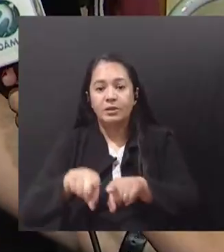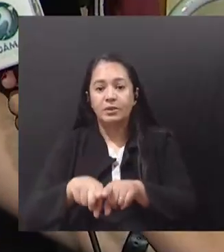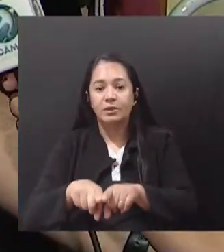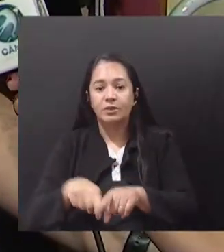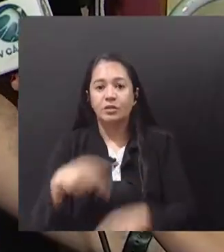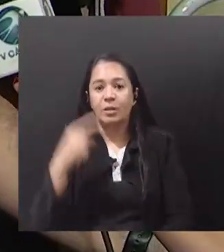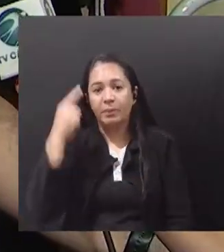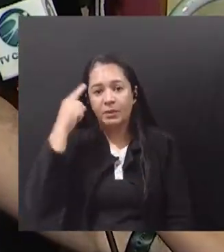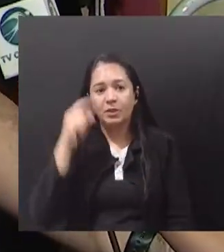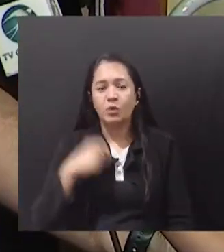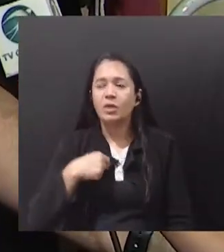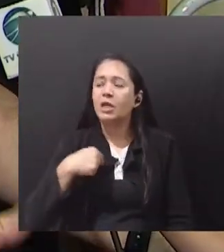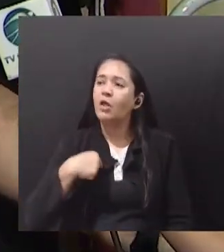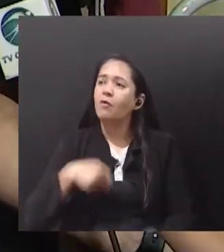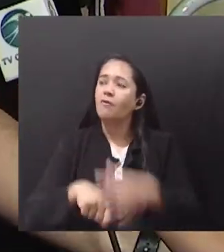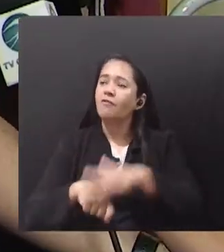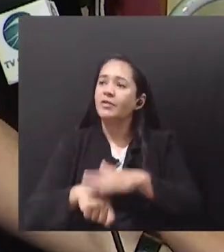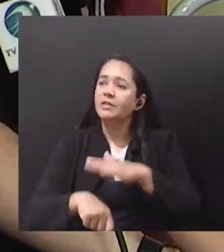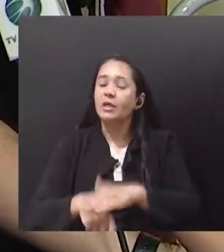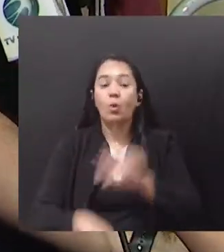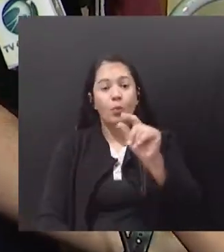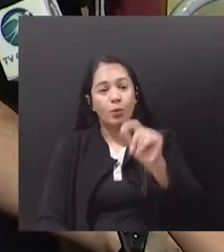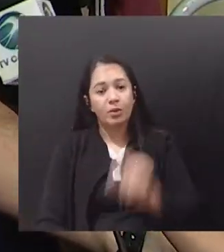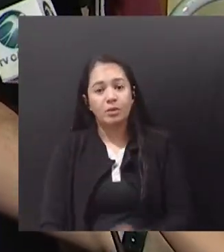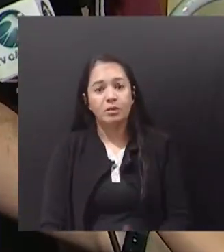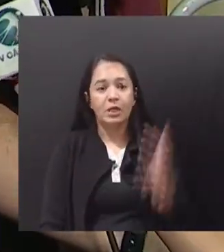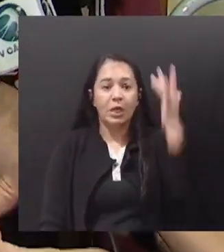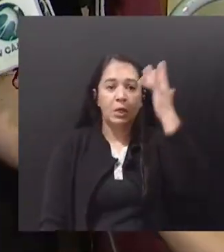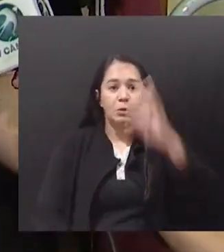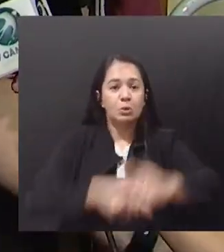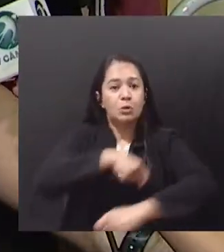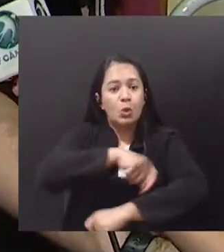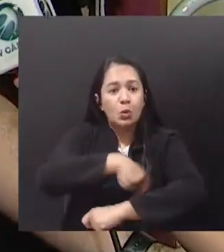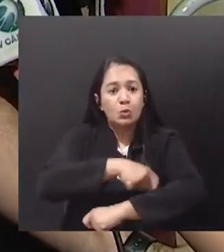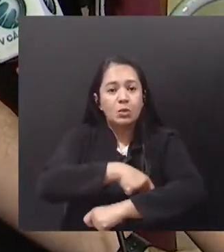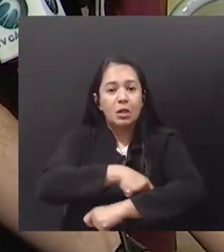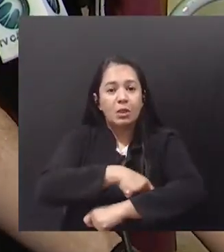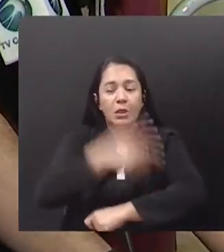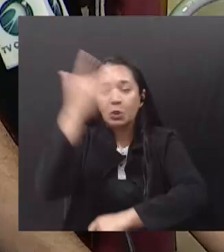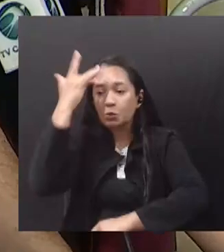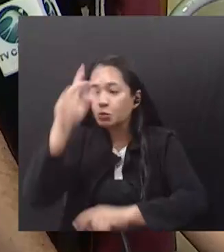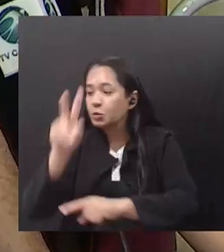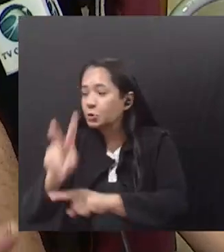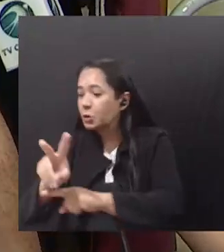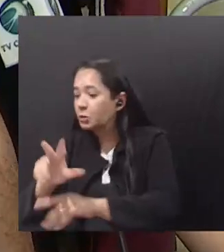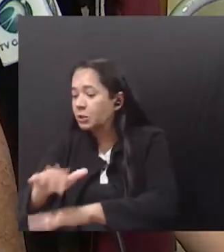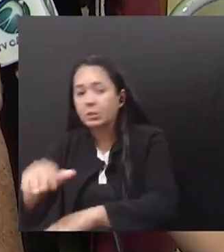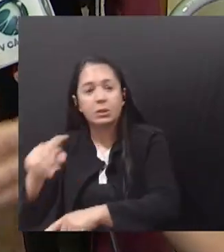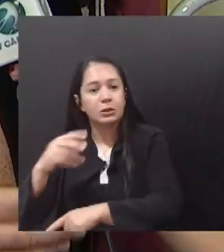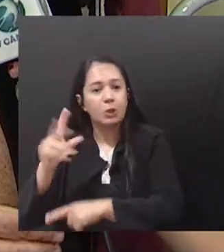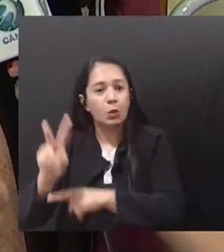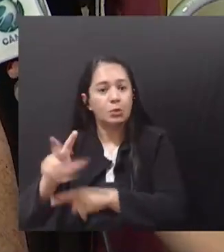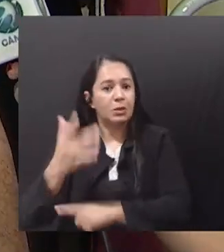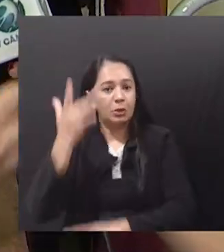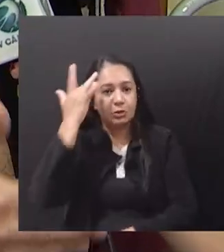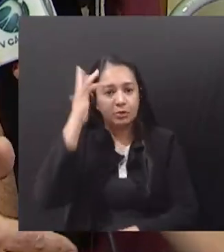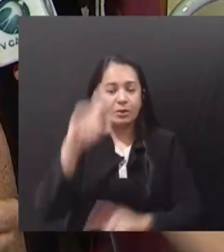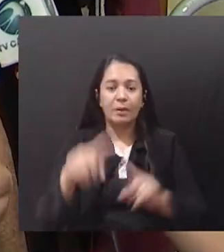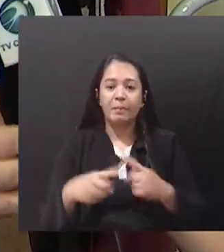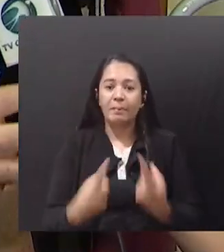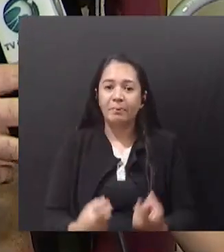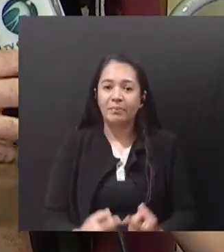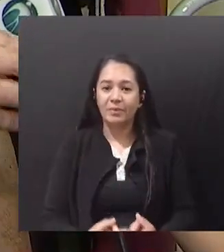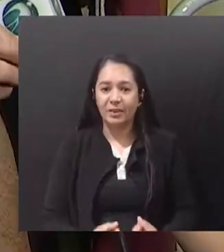que eu vou fazer, né? Eu não sei cozinhar, eu não sei cuidar de crianças, né? Mas em função